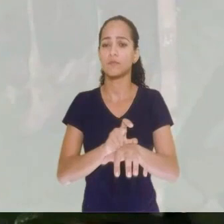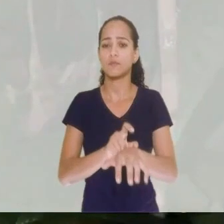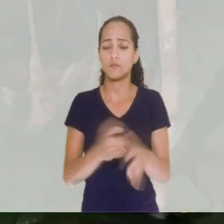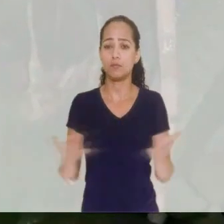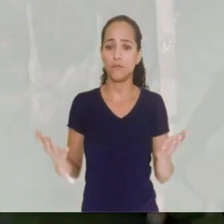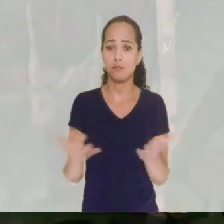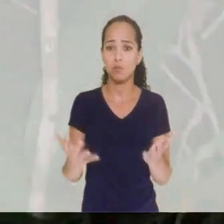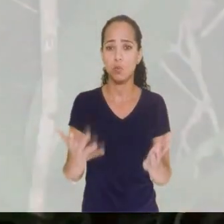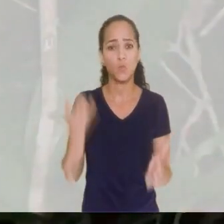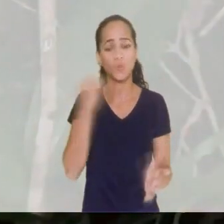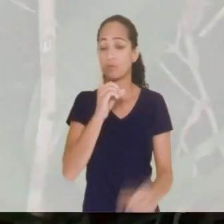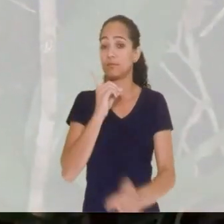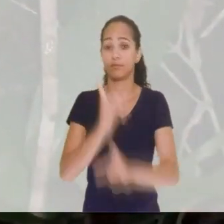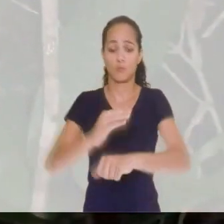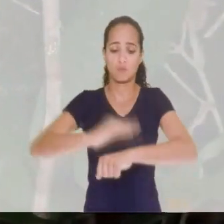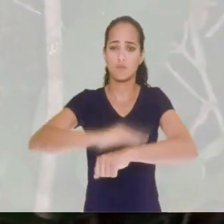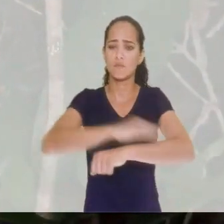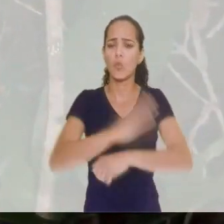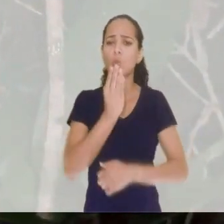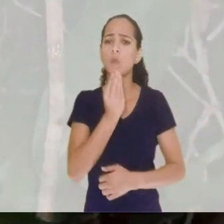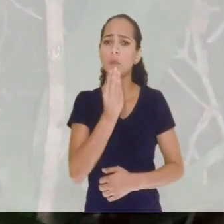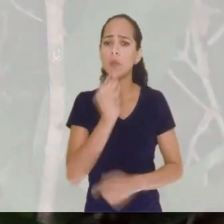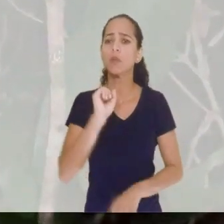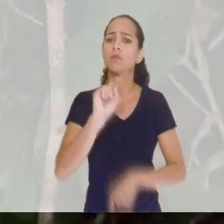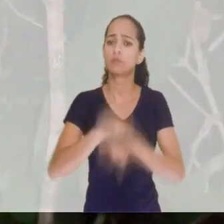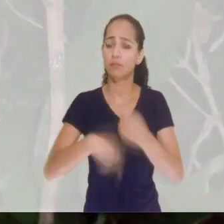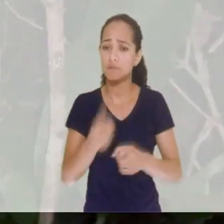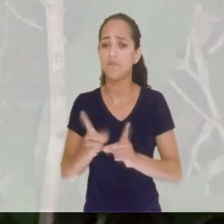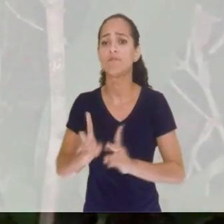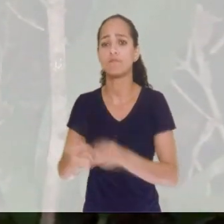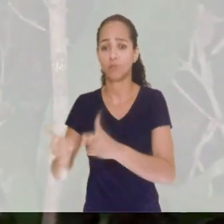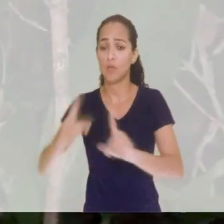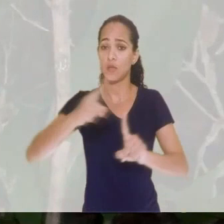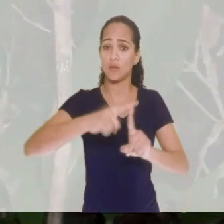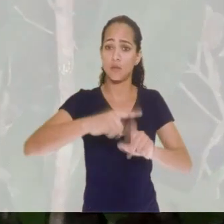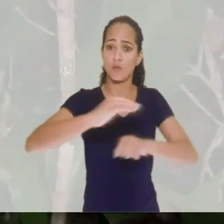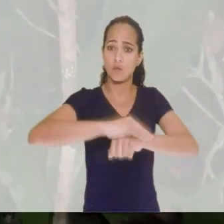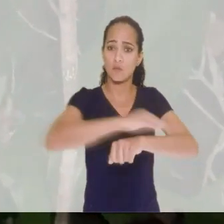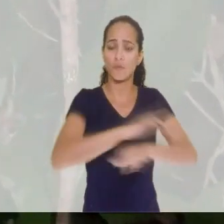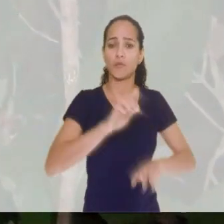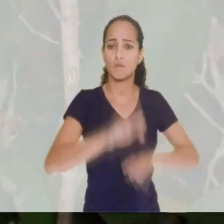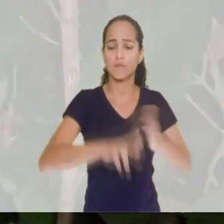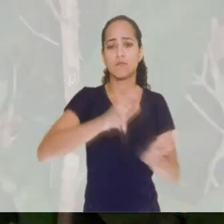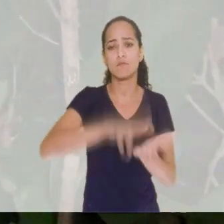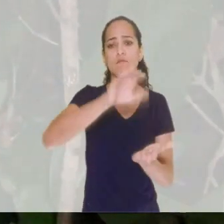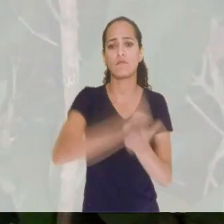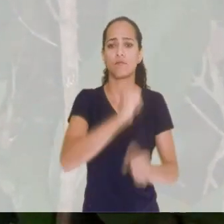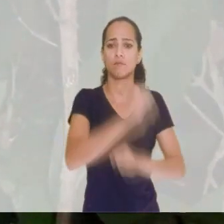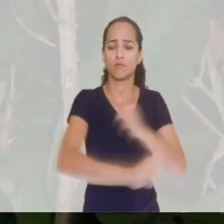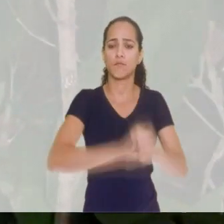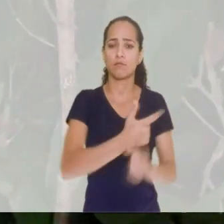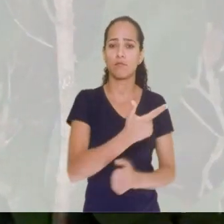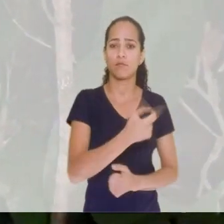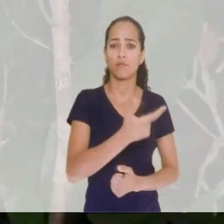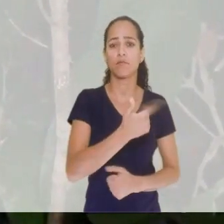escorpião. Mas mesmo se a gente não encontrar um outro indivíduo hoje, as buscas continuam, porque é uma espécie que, apesar de ter